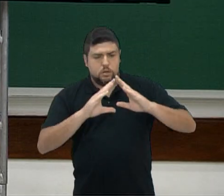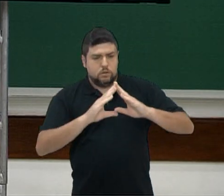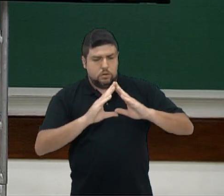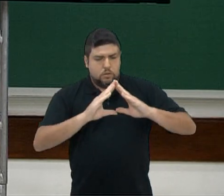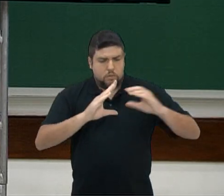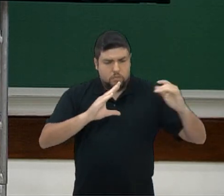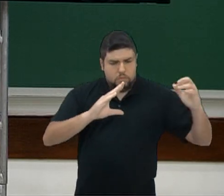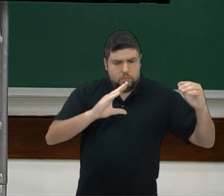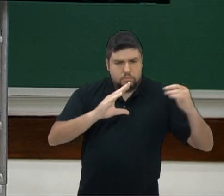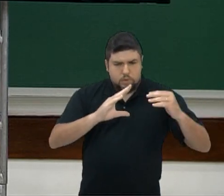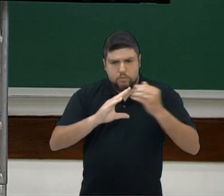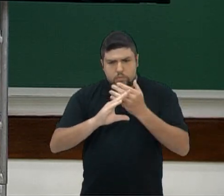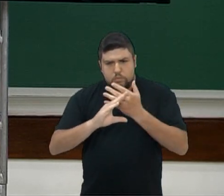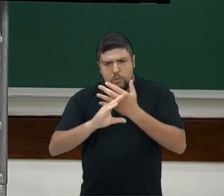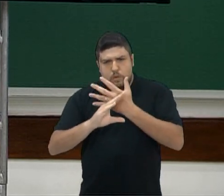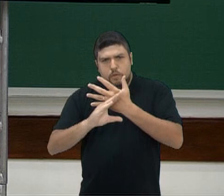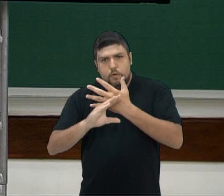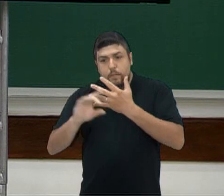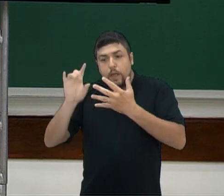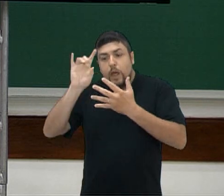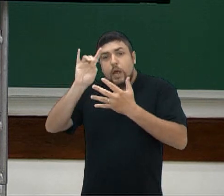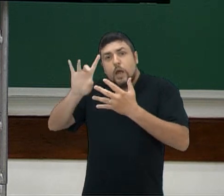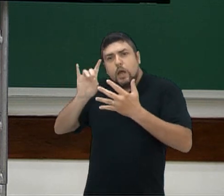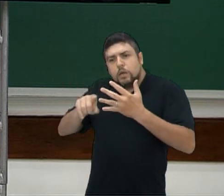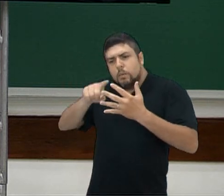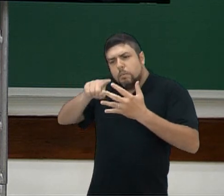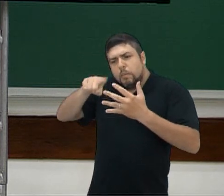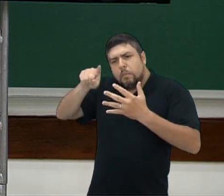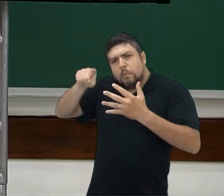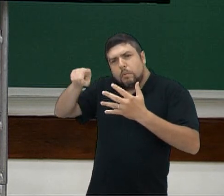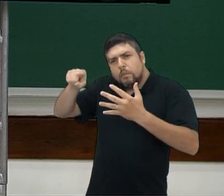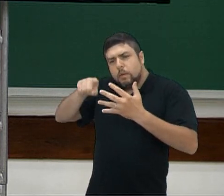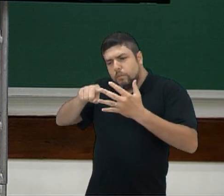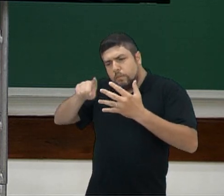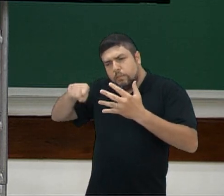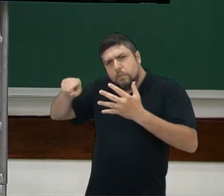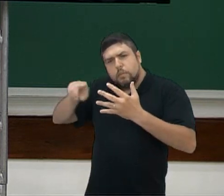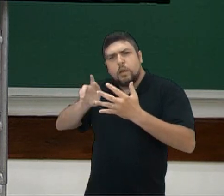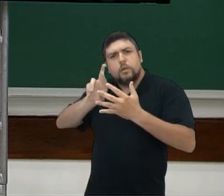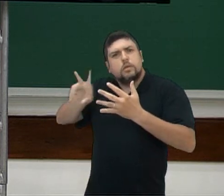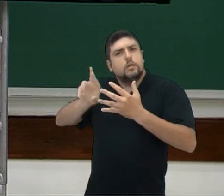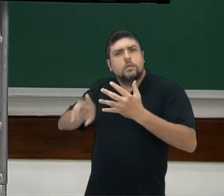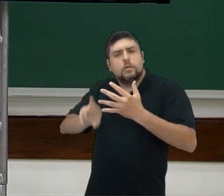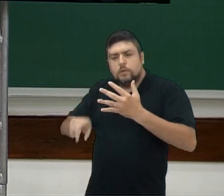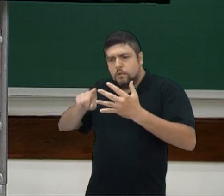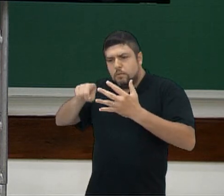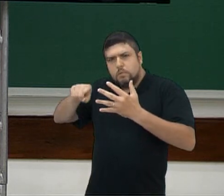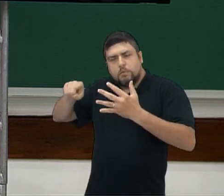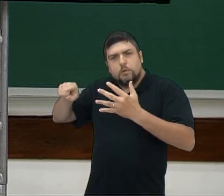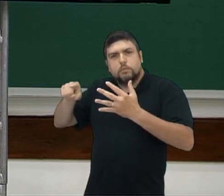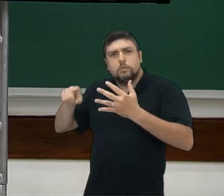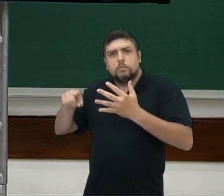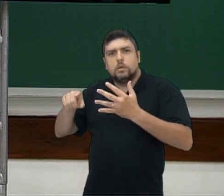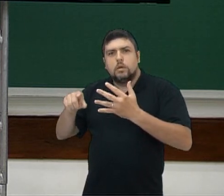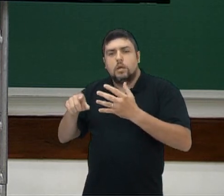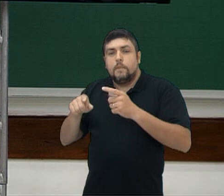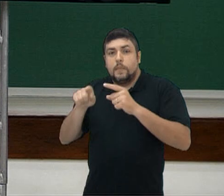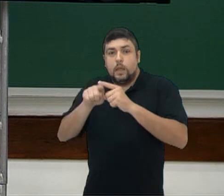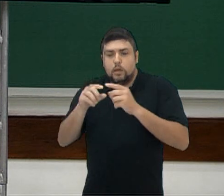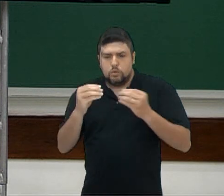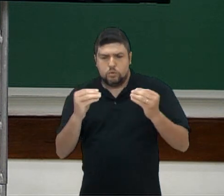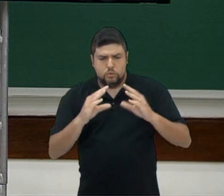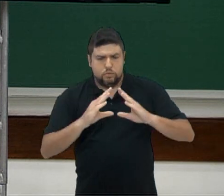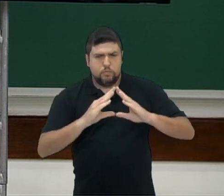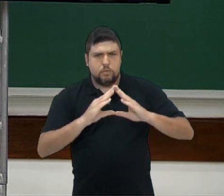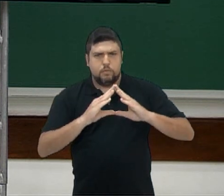uma frequência diferente, cada uma tinha uma coloração diferente. A velocidade da luz nesse componente, ela